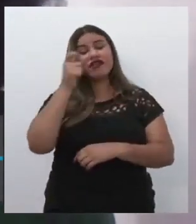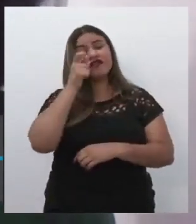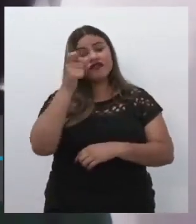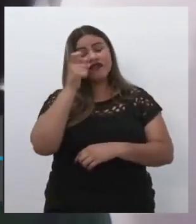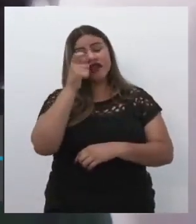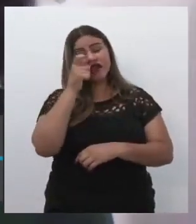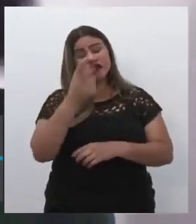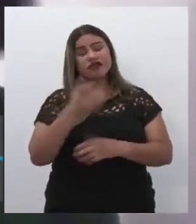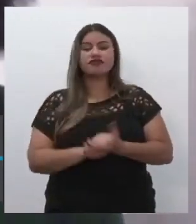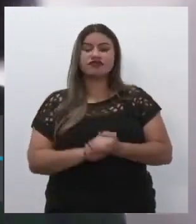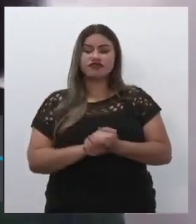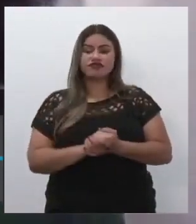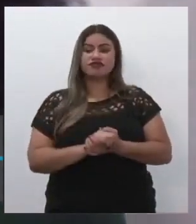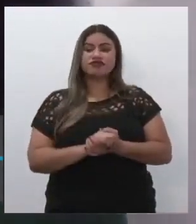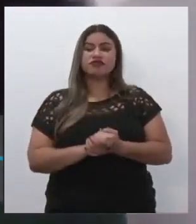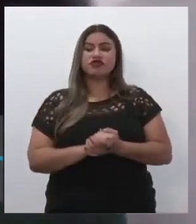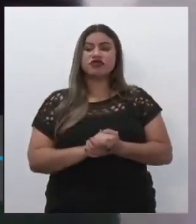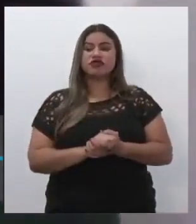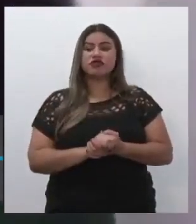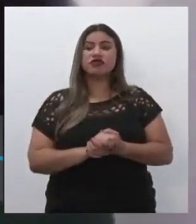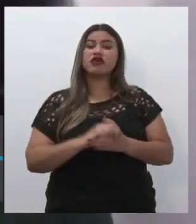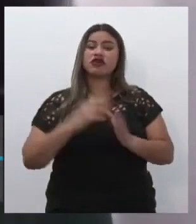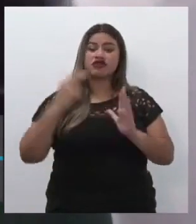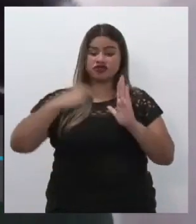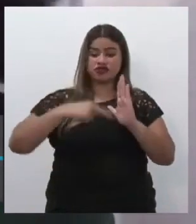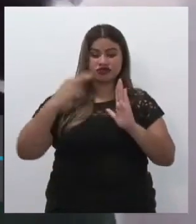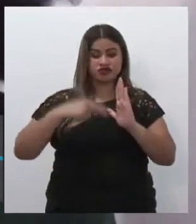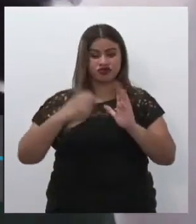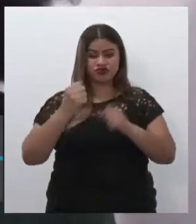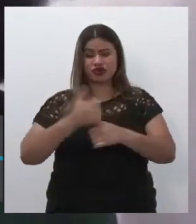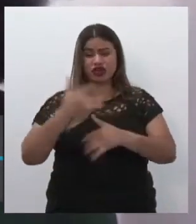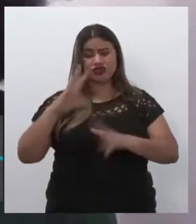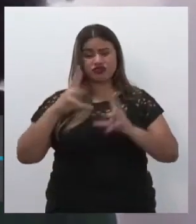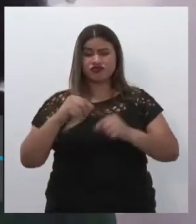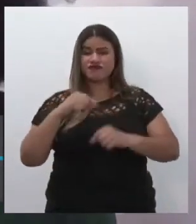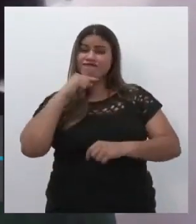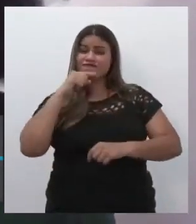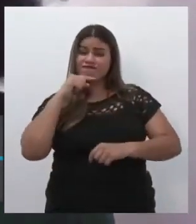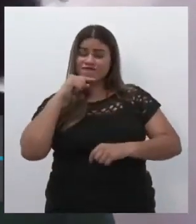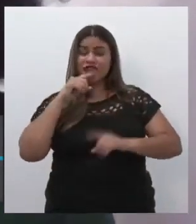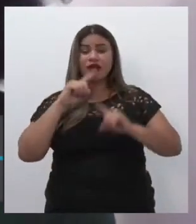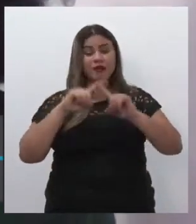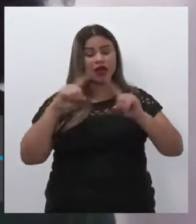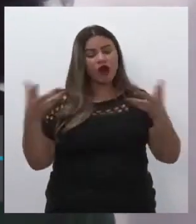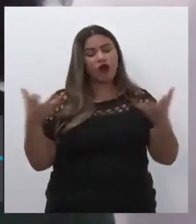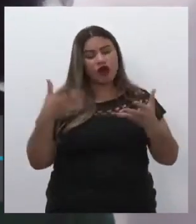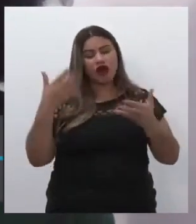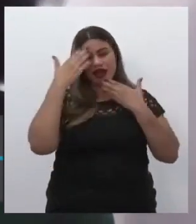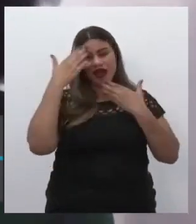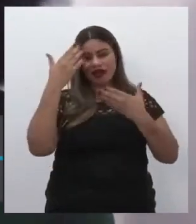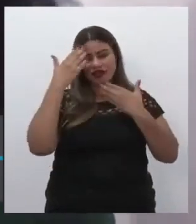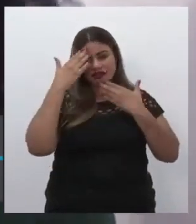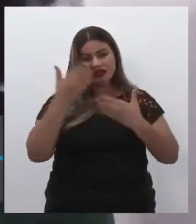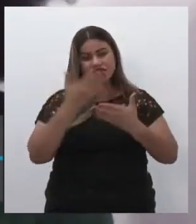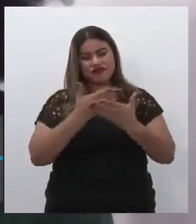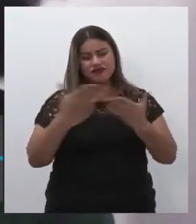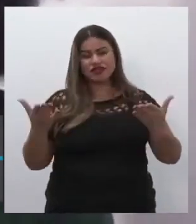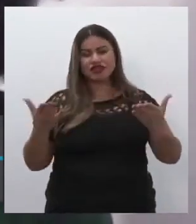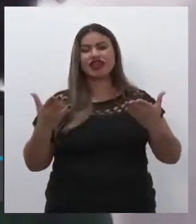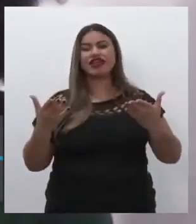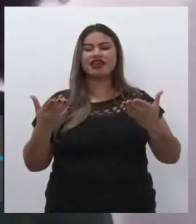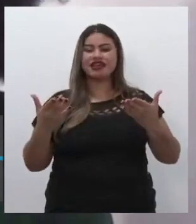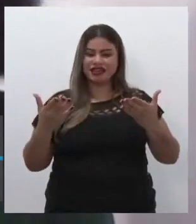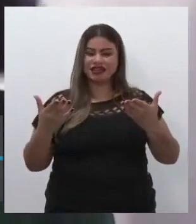formação. Nem sempre a gente consegue fazer essa leitura de todos, né? Mas eu agradeço imensamente, a gente